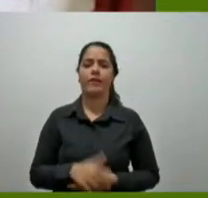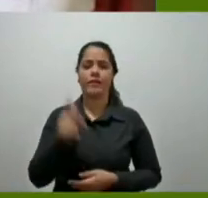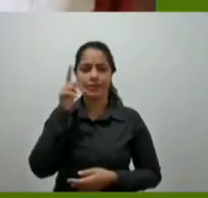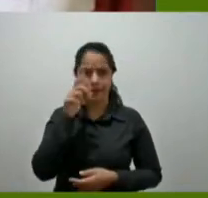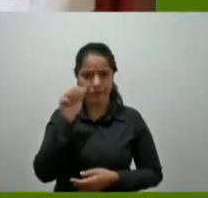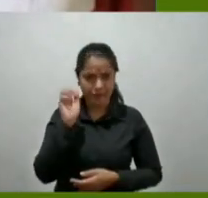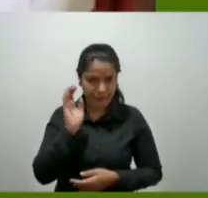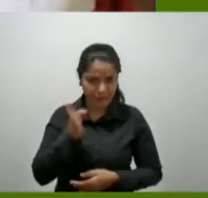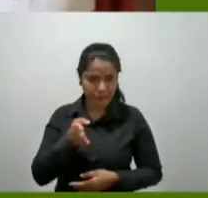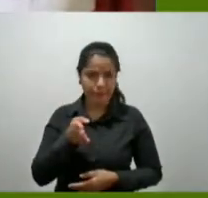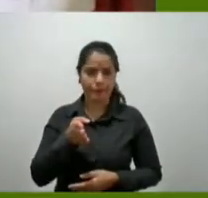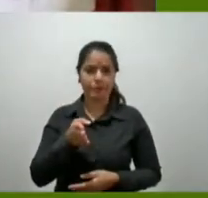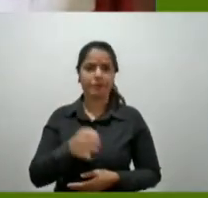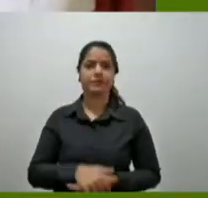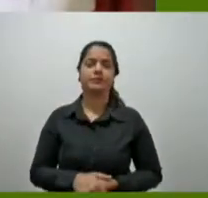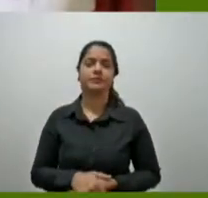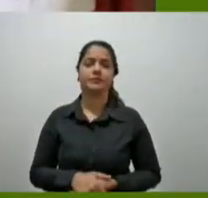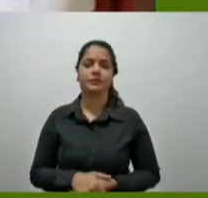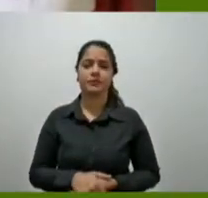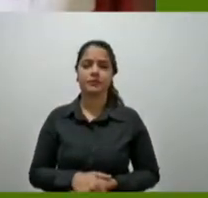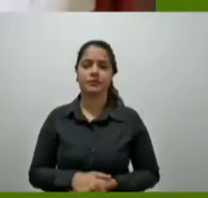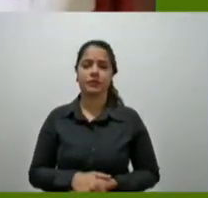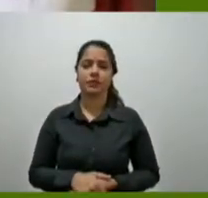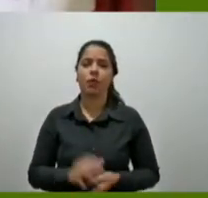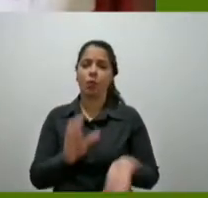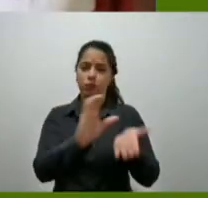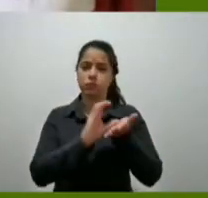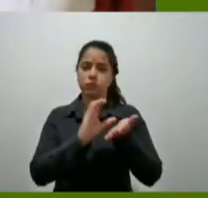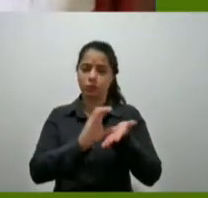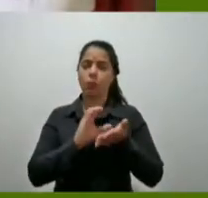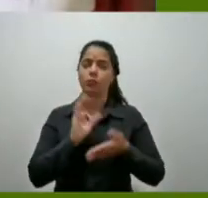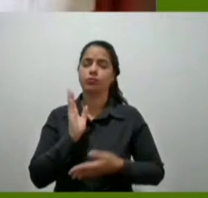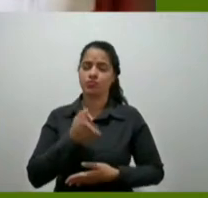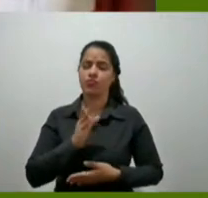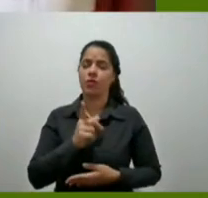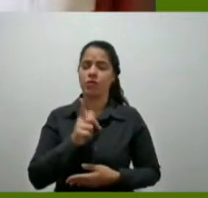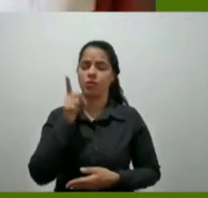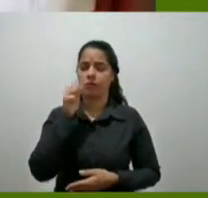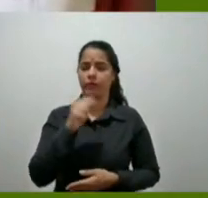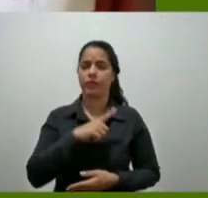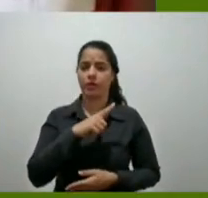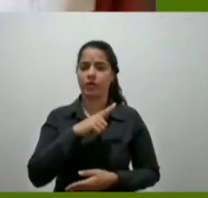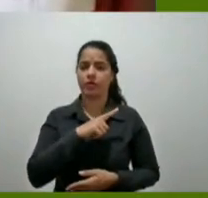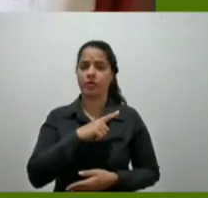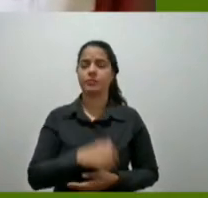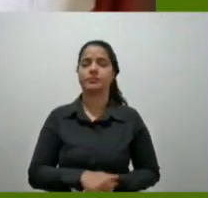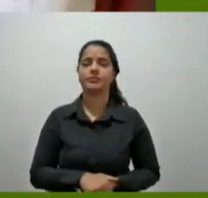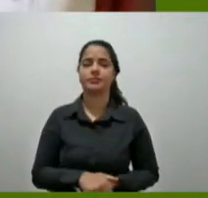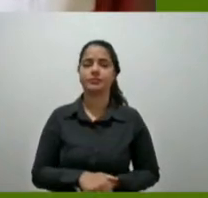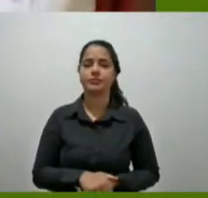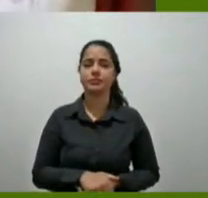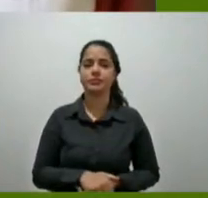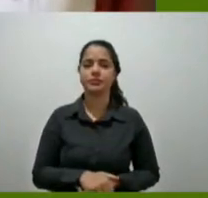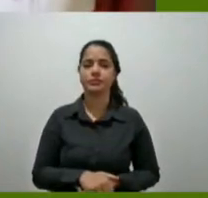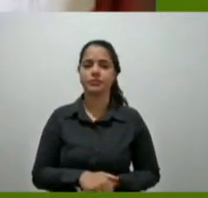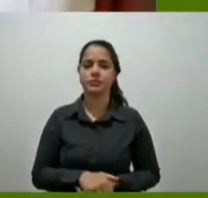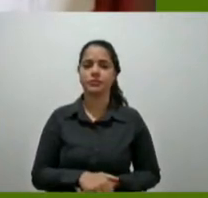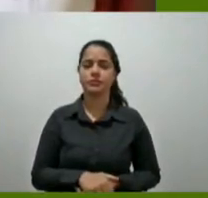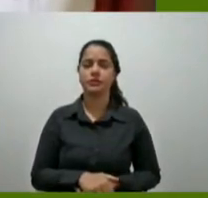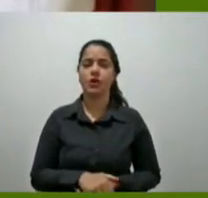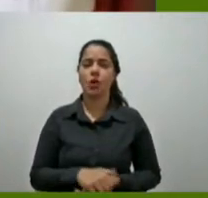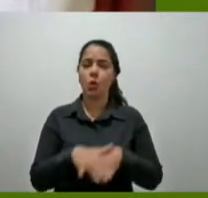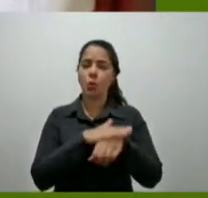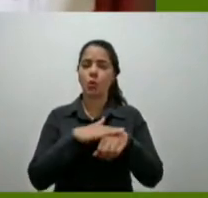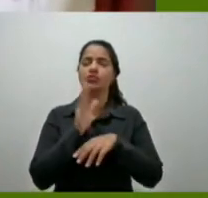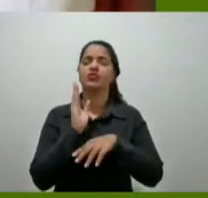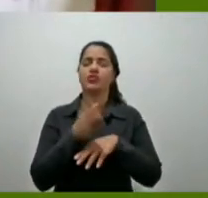uma quantidade de fundos para o primeiro investimento, já conseguimos uma comunidade indígena que aceite para a